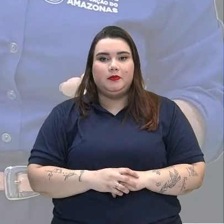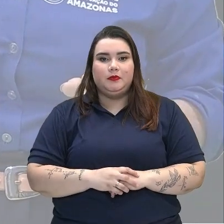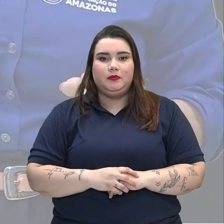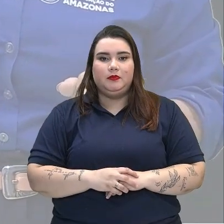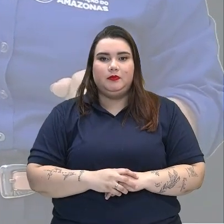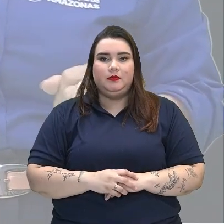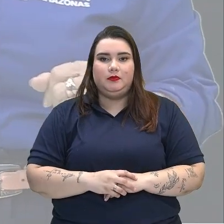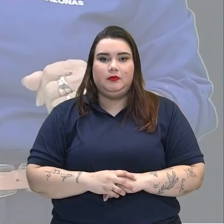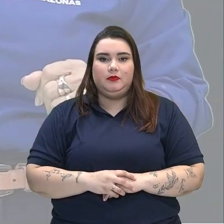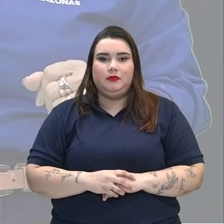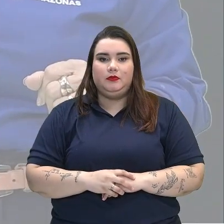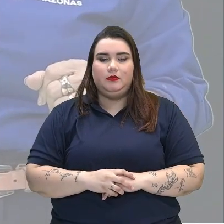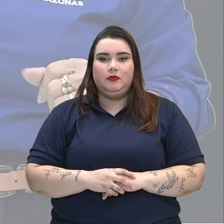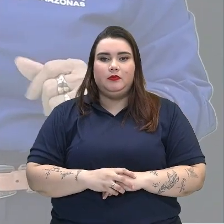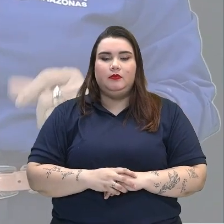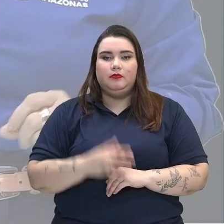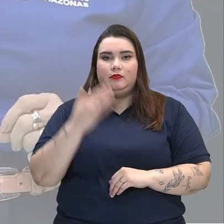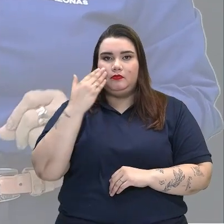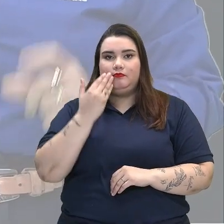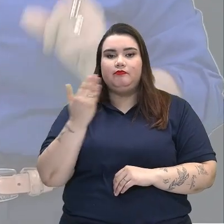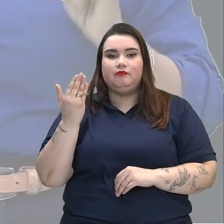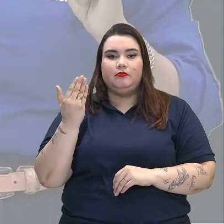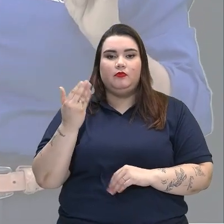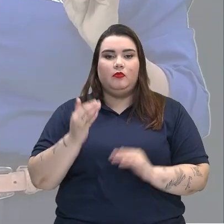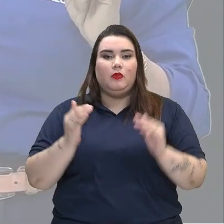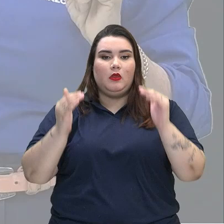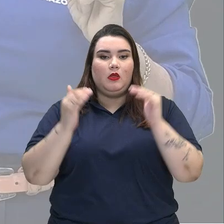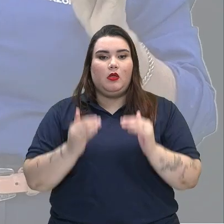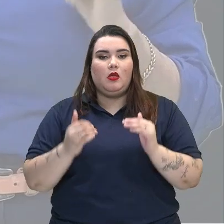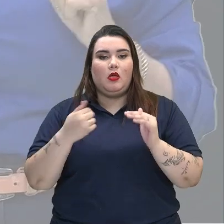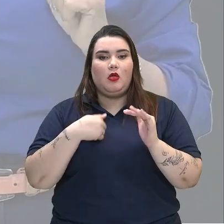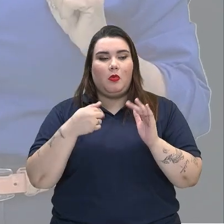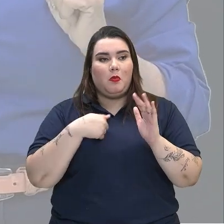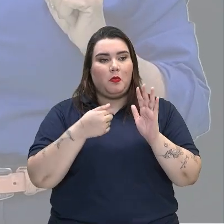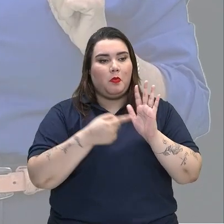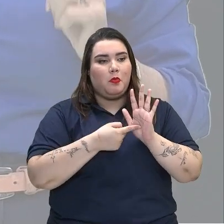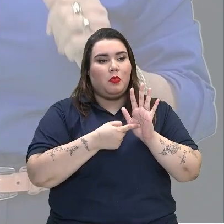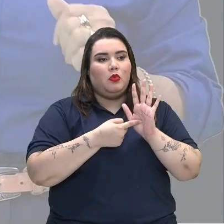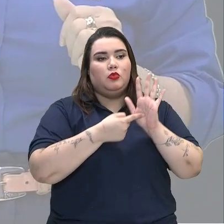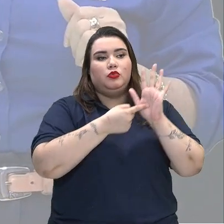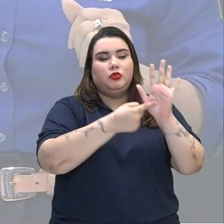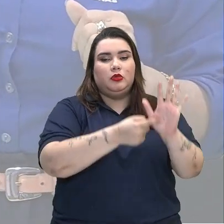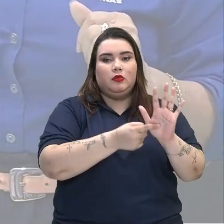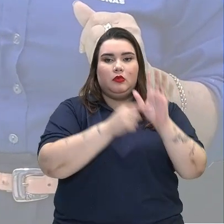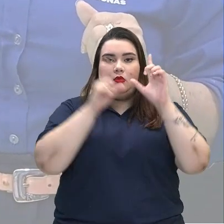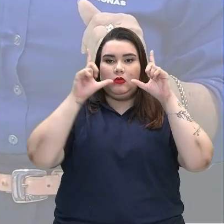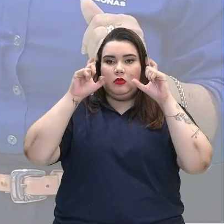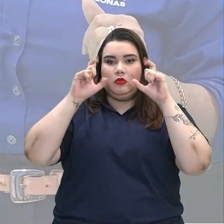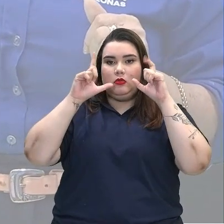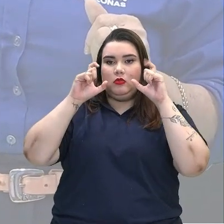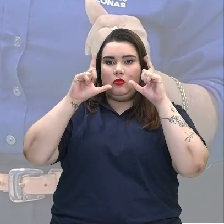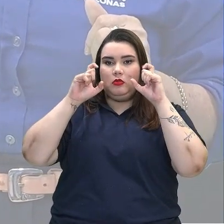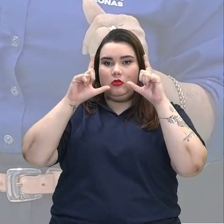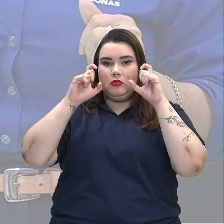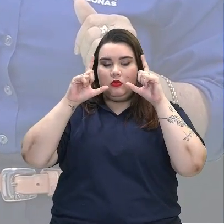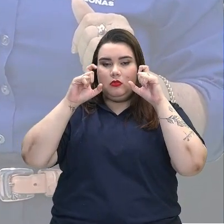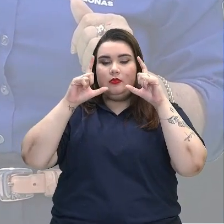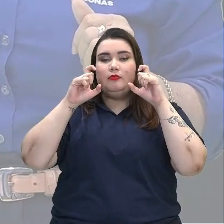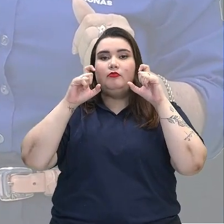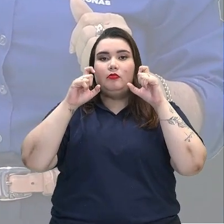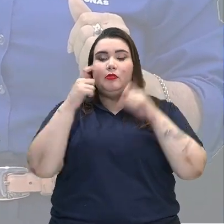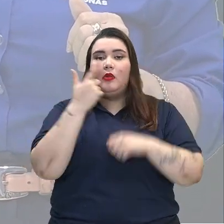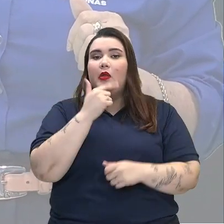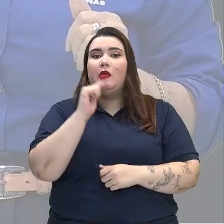mães, objeto indireto com preposição. Mostrei. Mostrei o quê? A foto, objeto